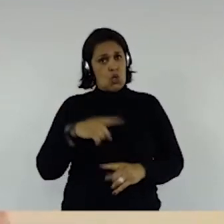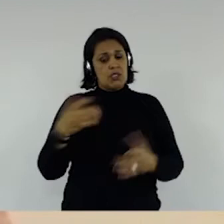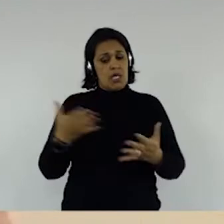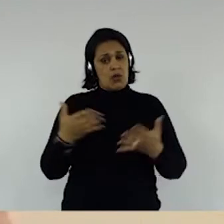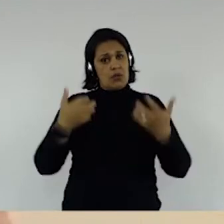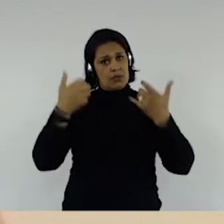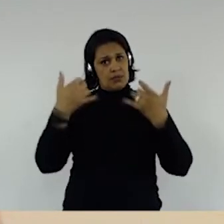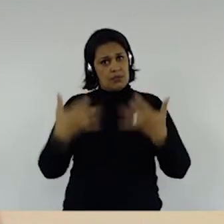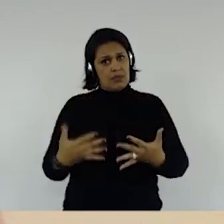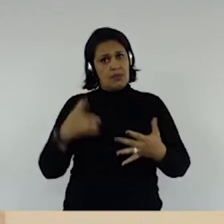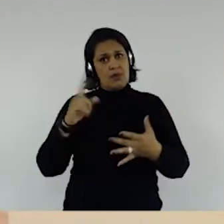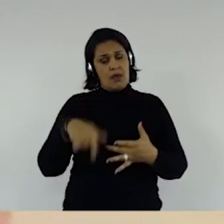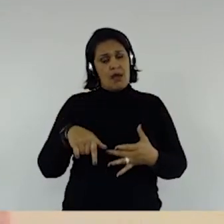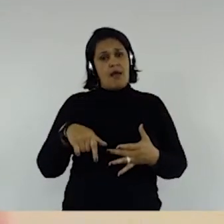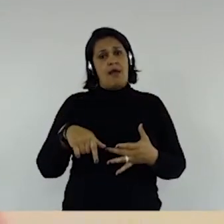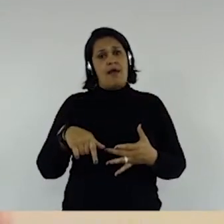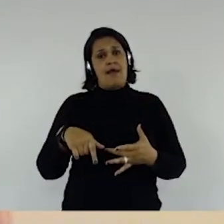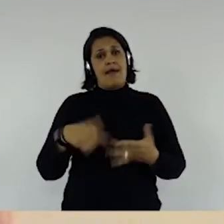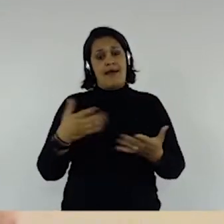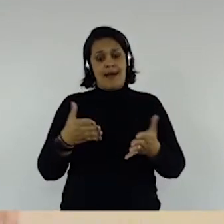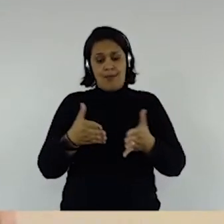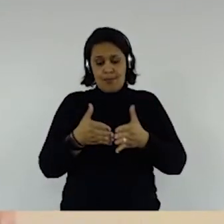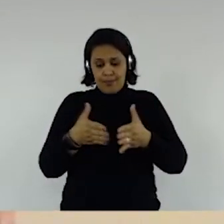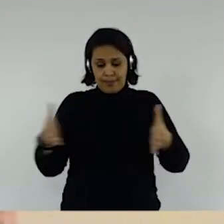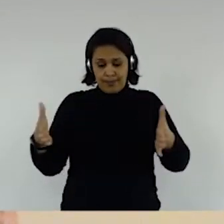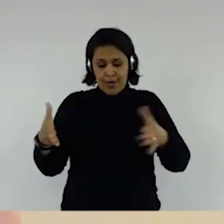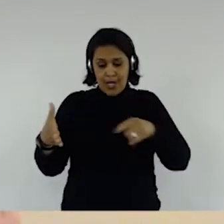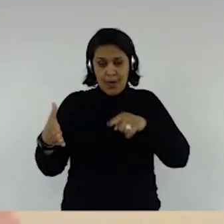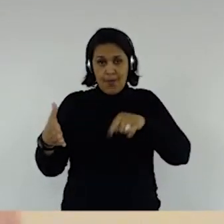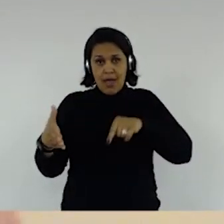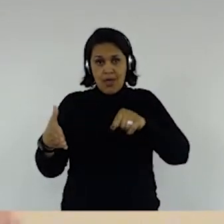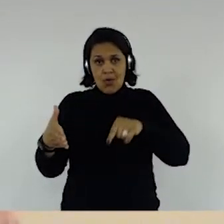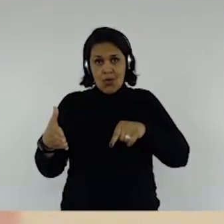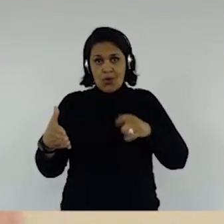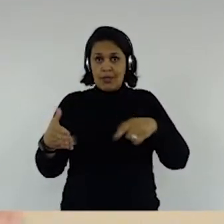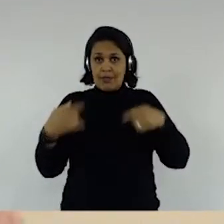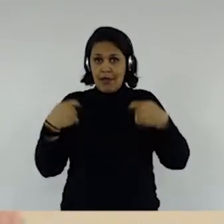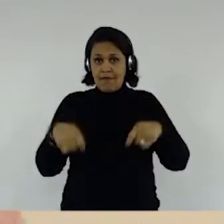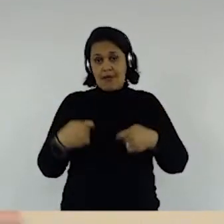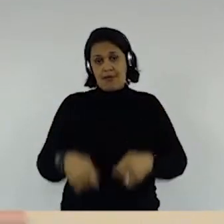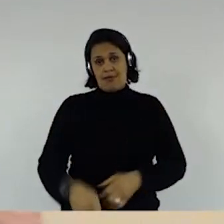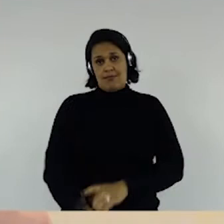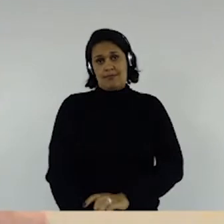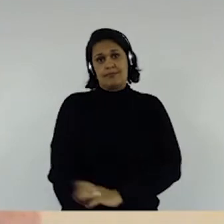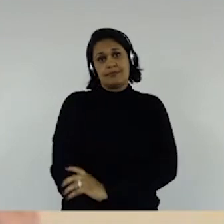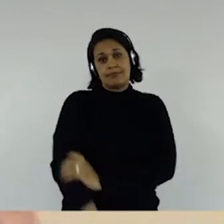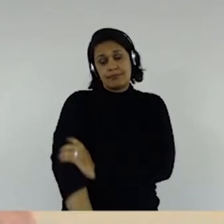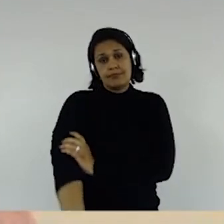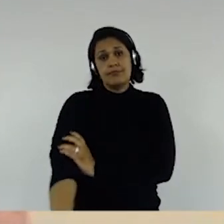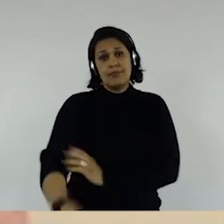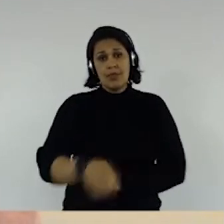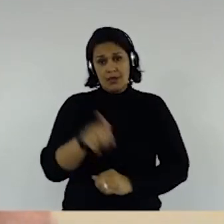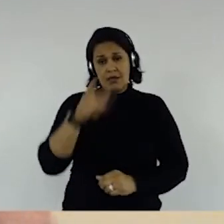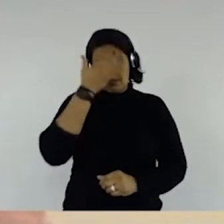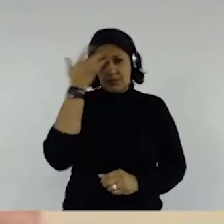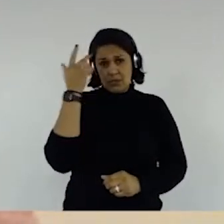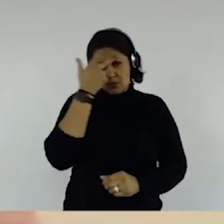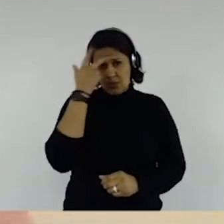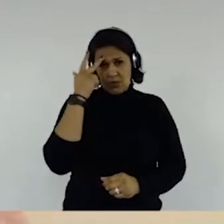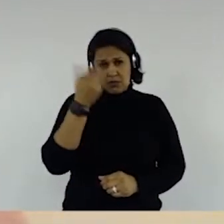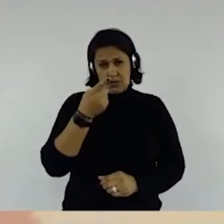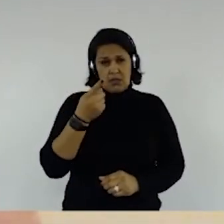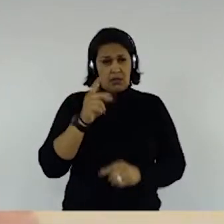de meio e não de um dever de fim, ou seja, mesmo aqueles que reconhecem e defendem esse dever, sabem que não se